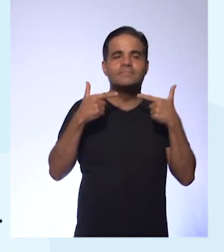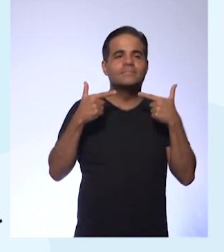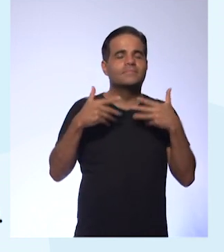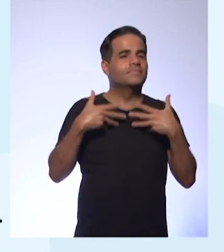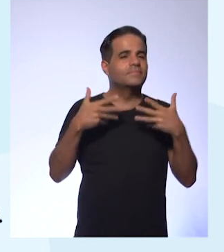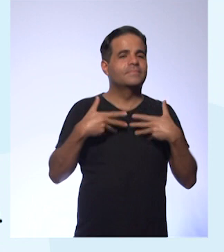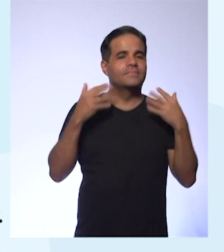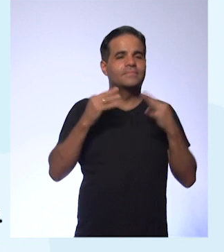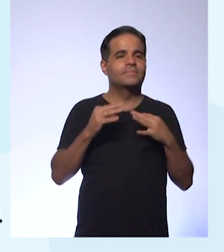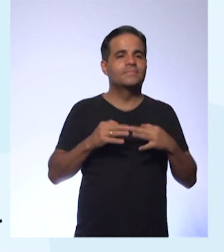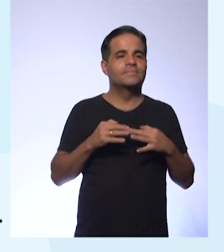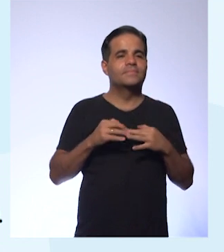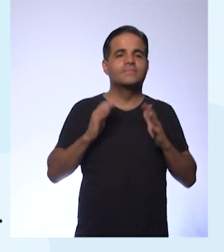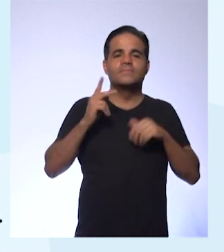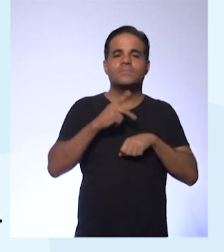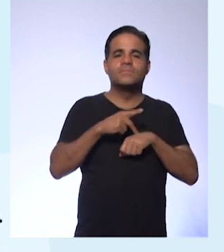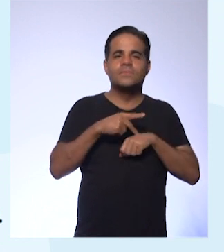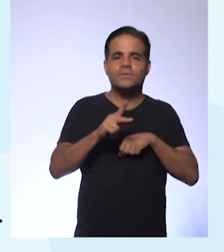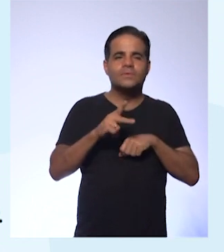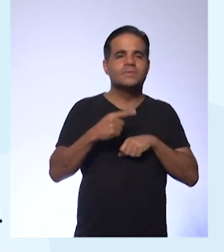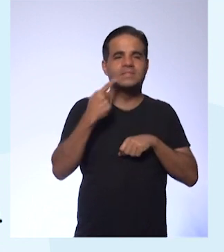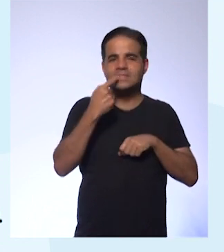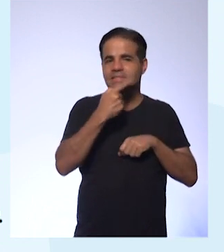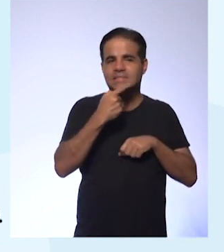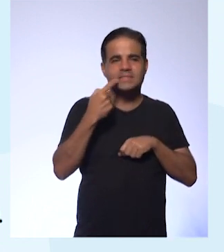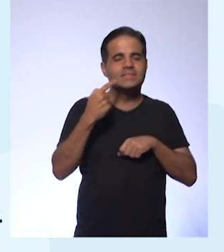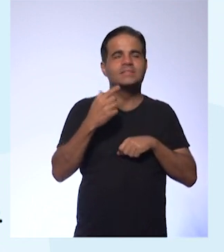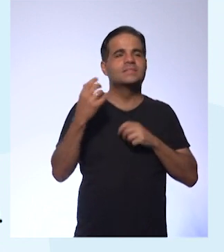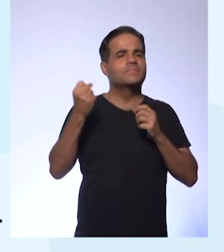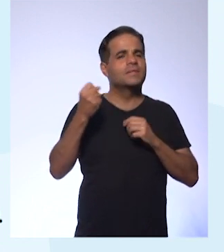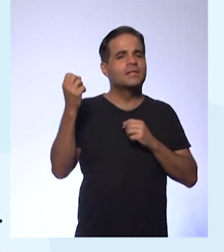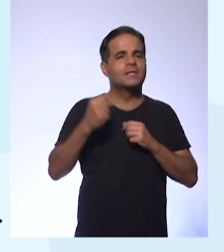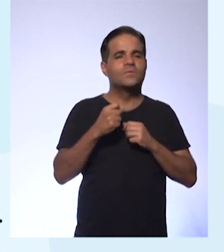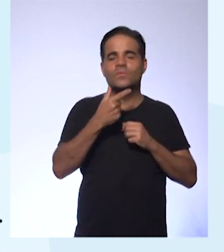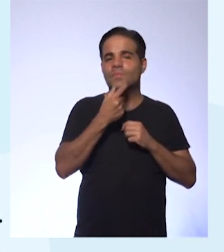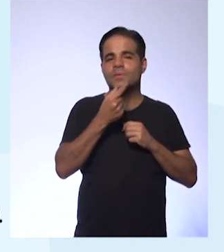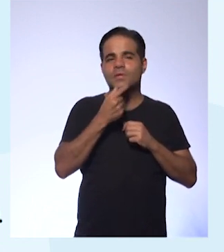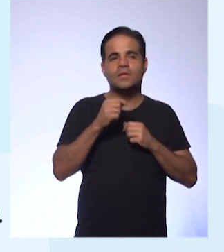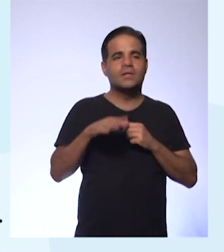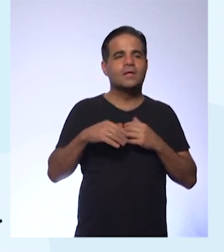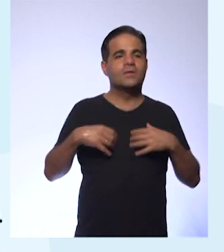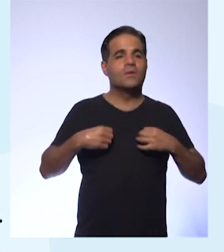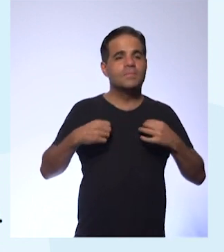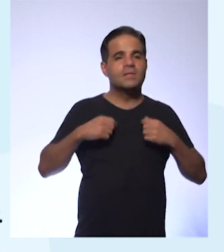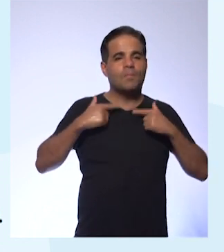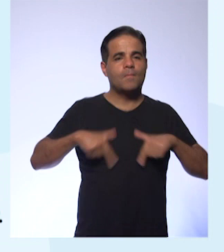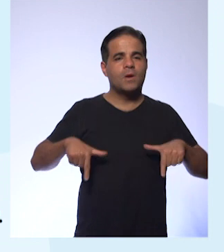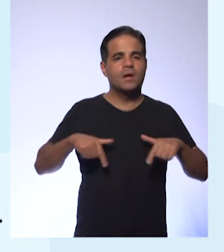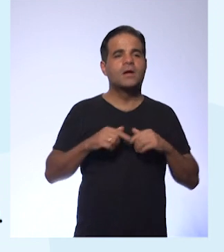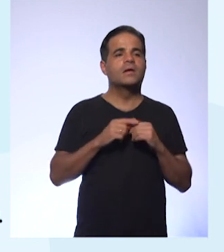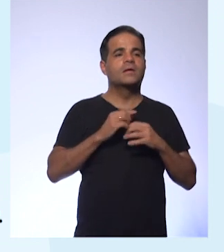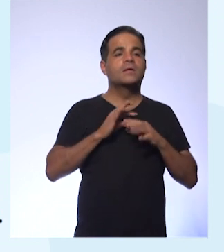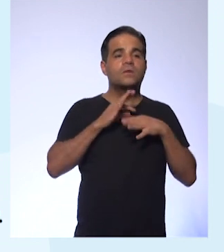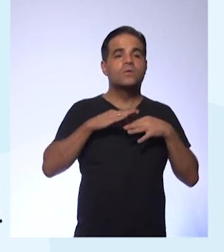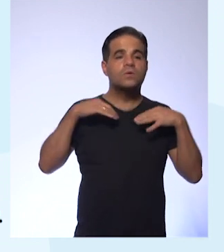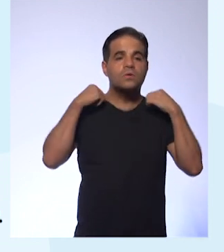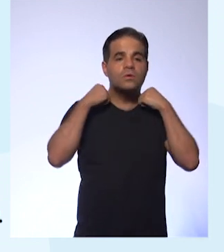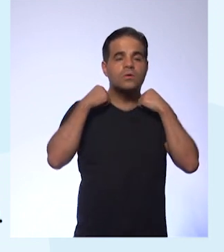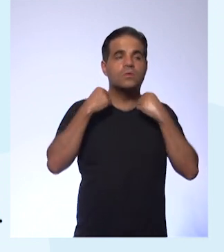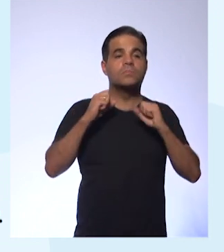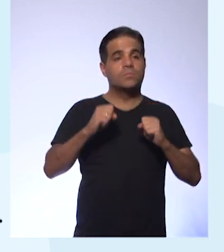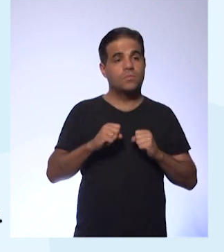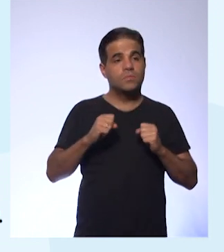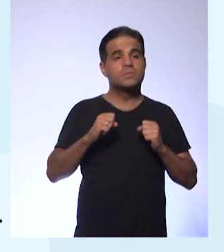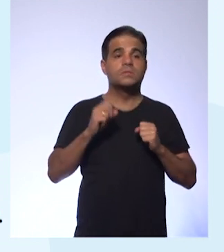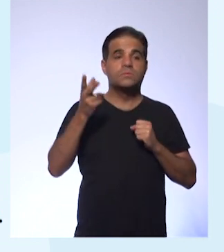muito felizes, muito puros. Os dentes são muito brancos. O menino está até sem camiseta, estão com colares. Pode ser que